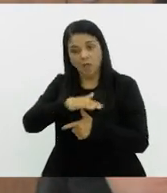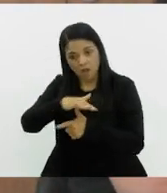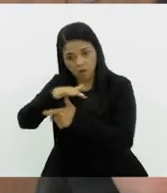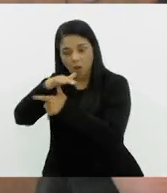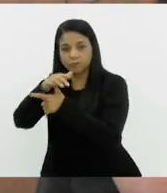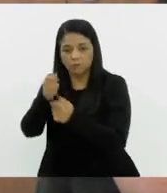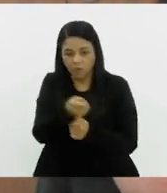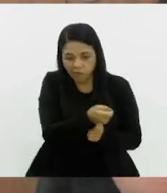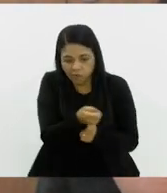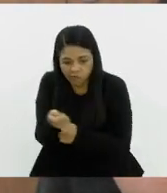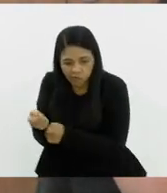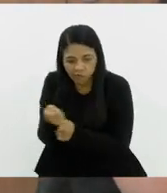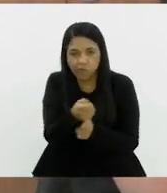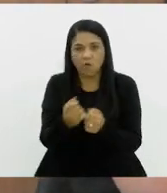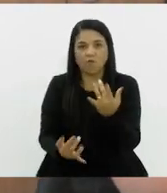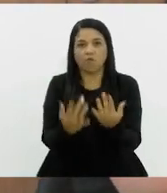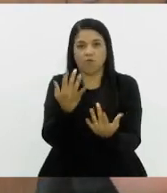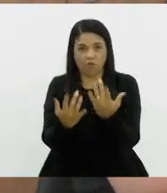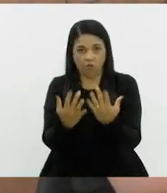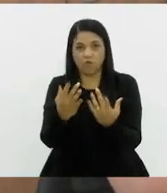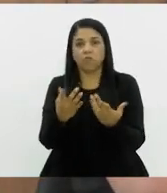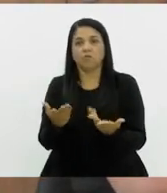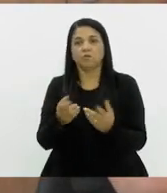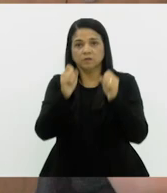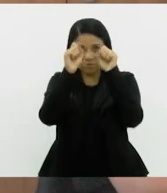Você pode passar, por gentileza?